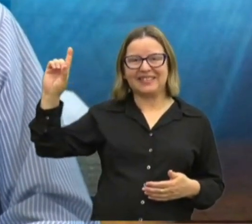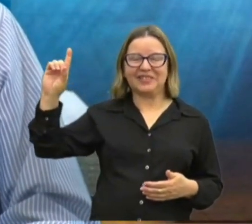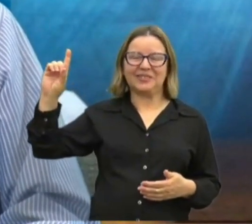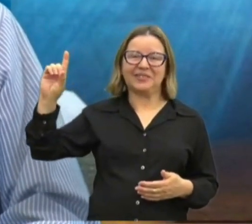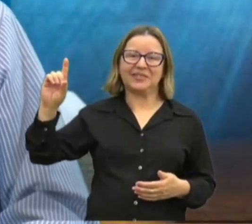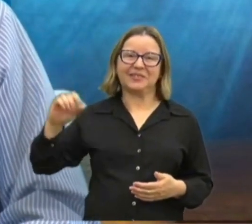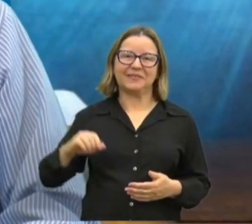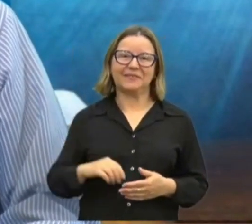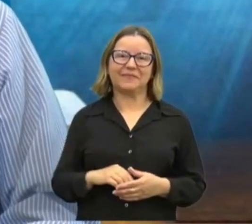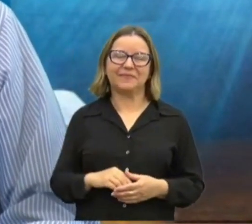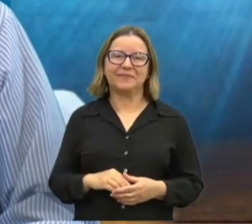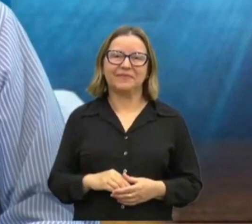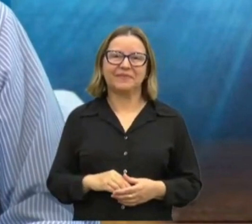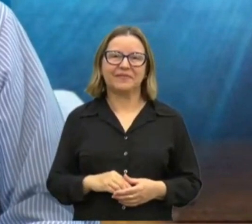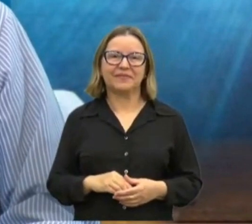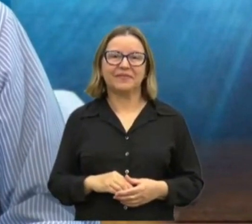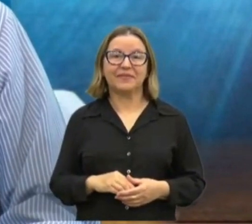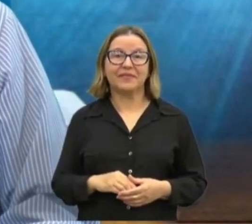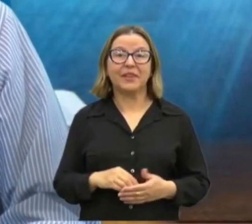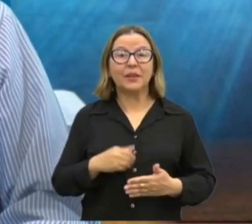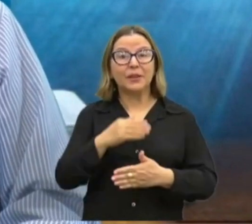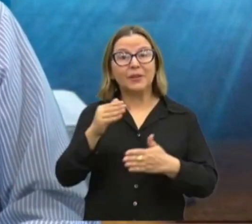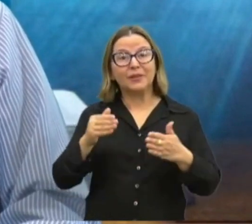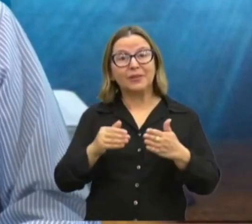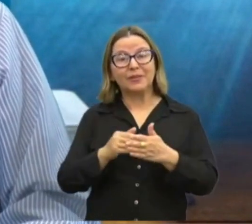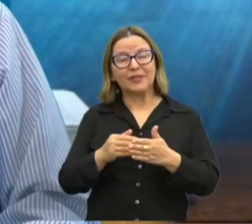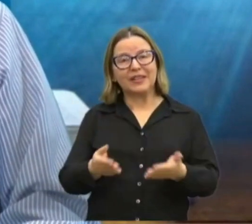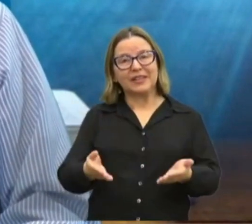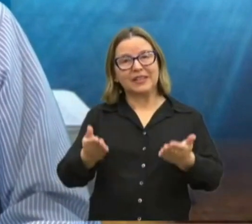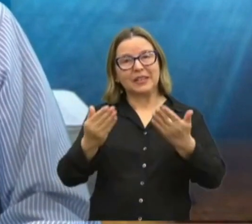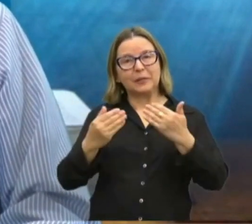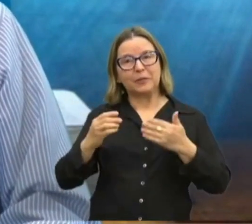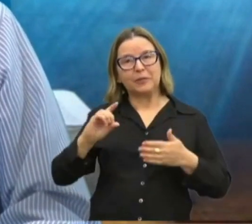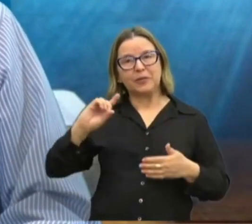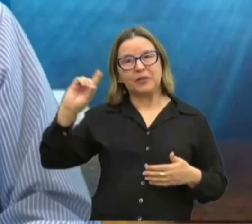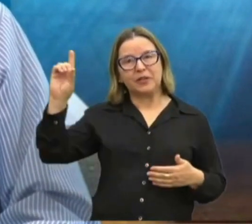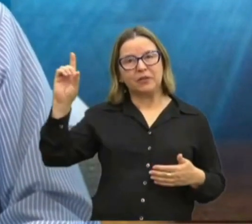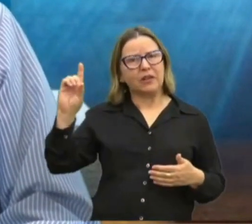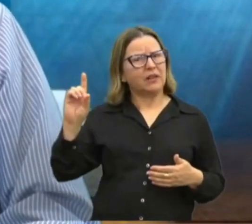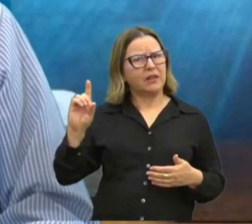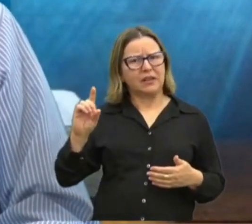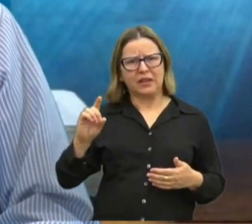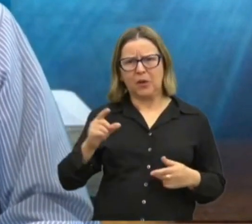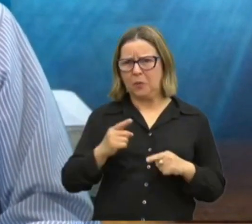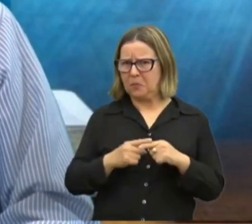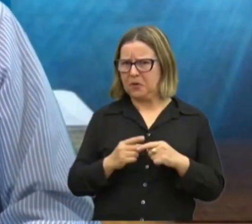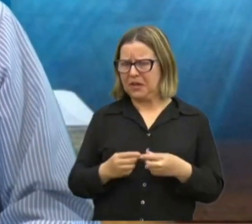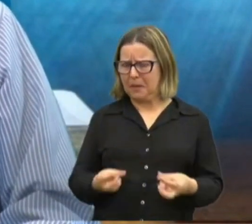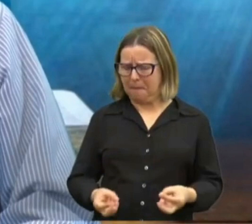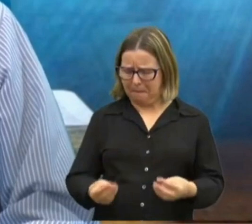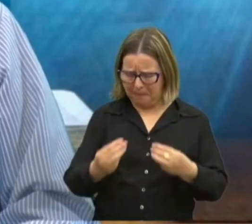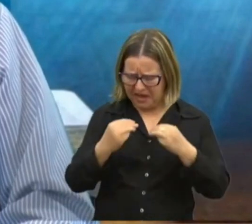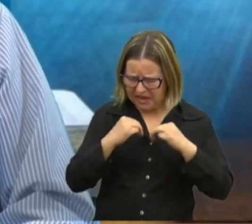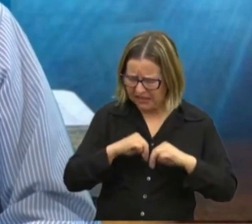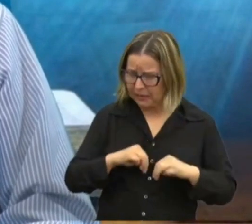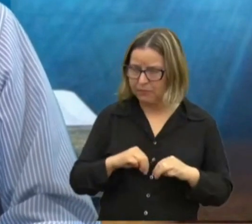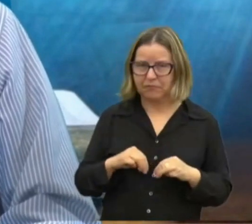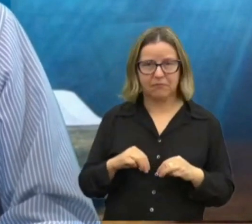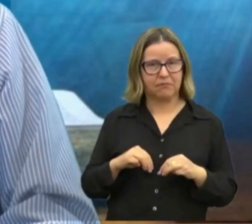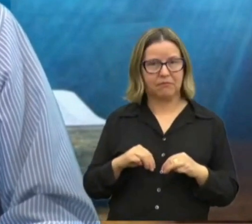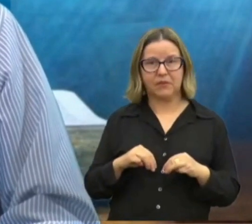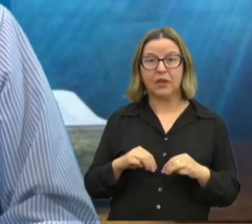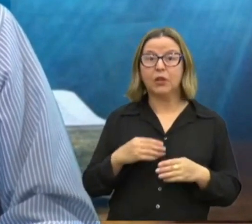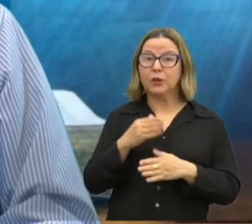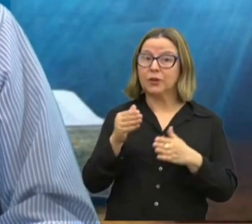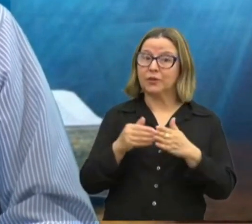graciosamente. Então, tudo que nós recebemos de Deus não é por mérito, não é por merecimento. Tudo que recebemos